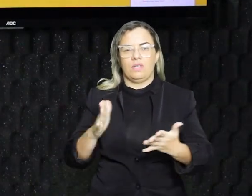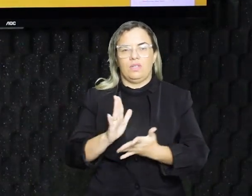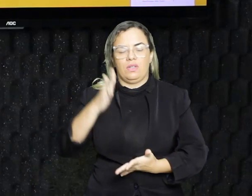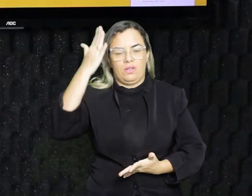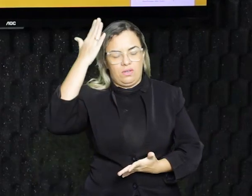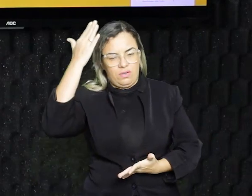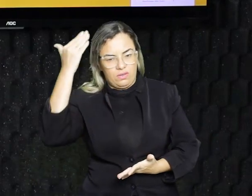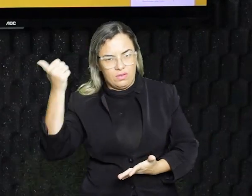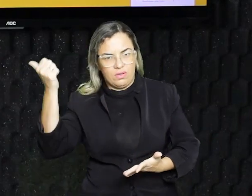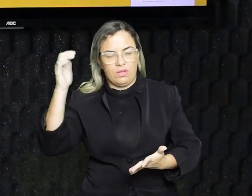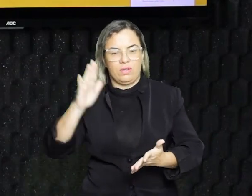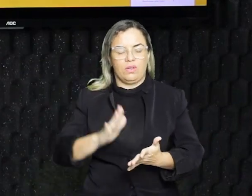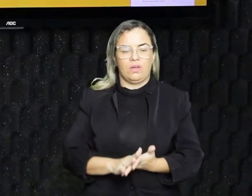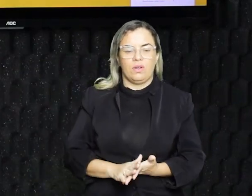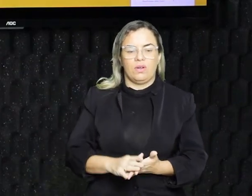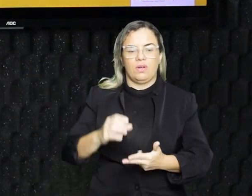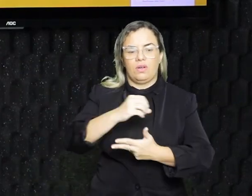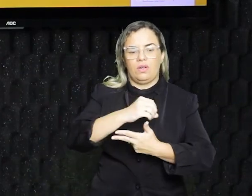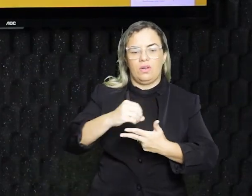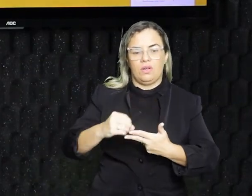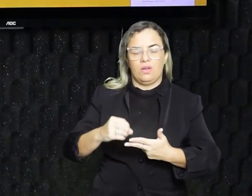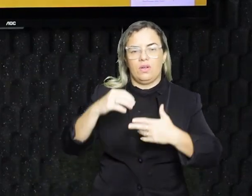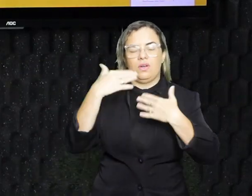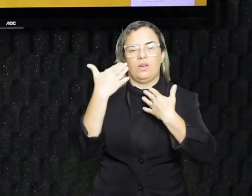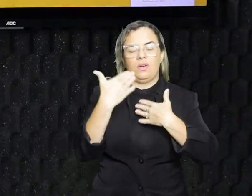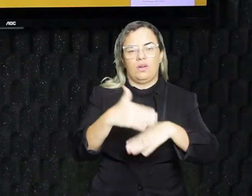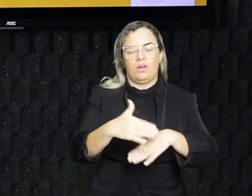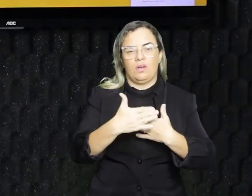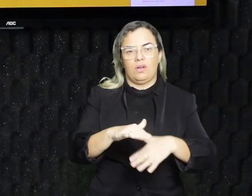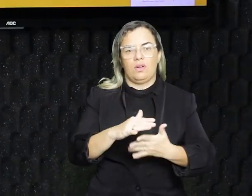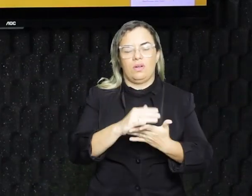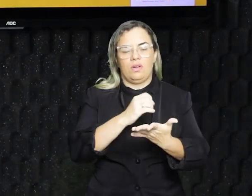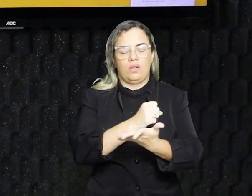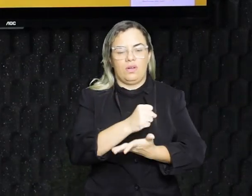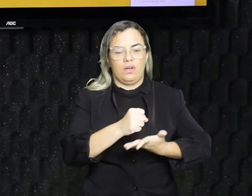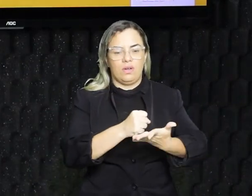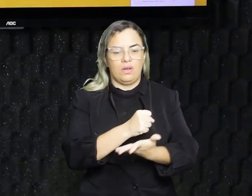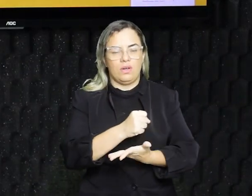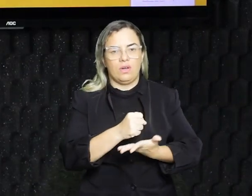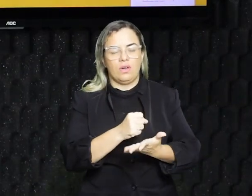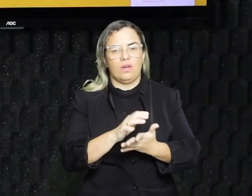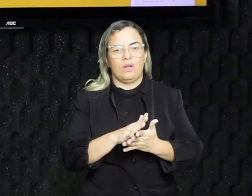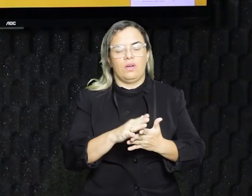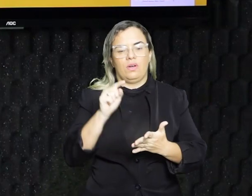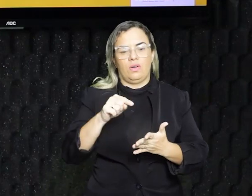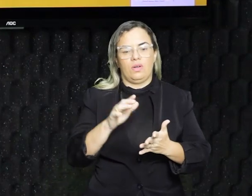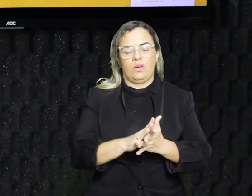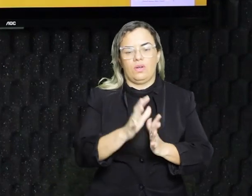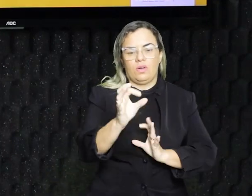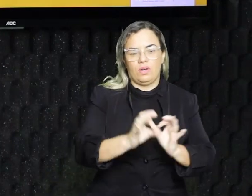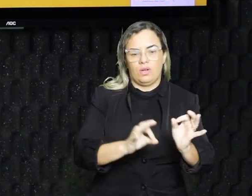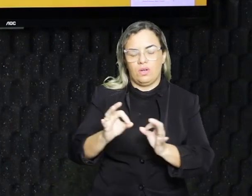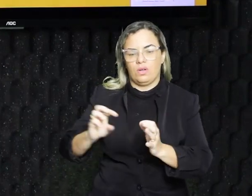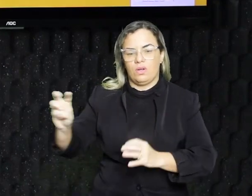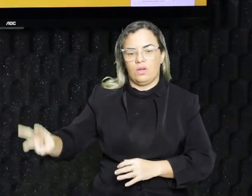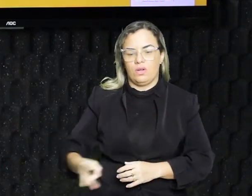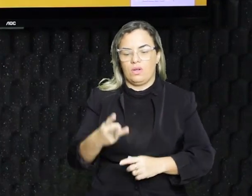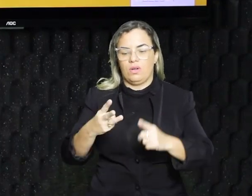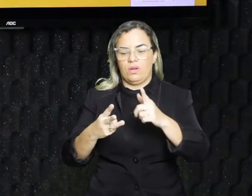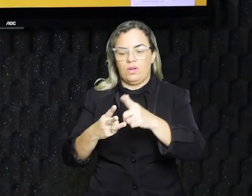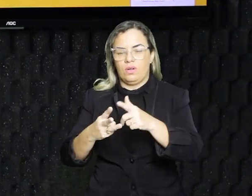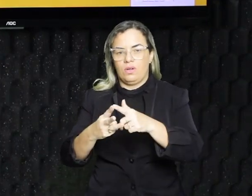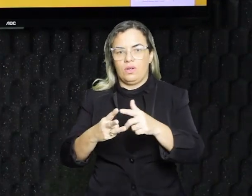estudante? A questão do Enem, a prova do Enem, ela vai ser baseada, tá certo, em uma estrutura com 3 elementos básicos: